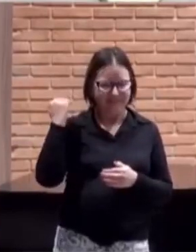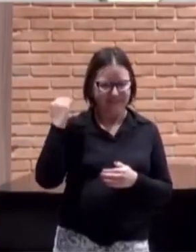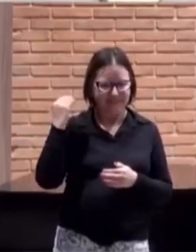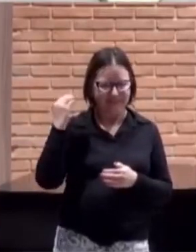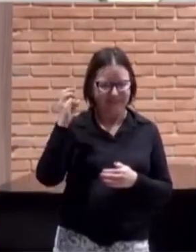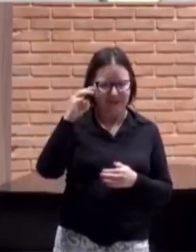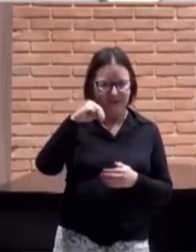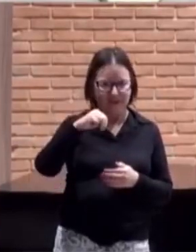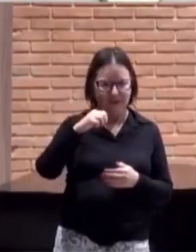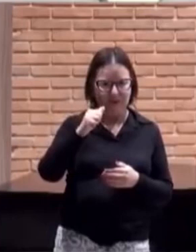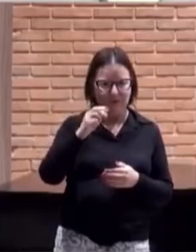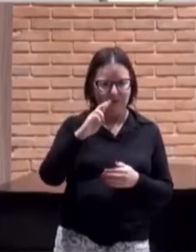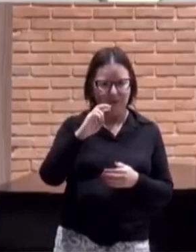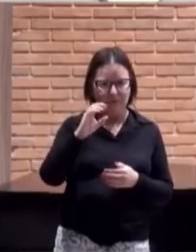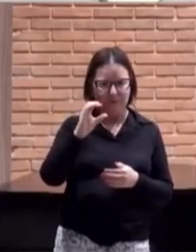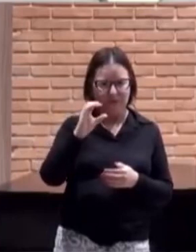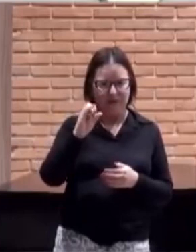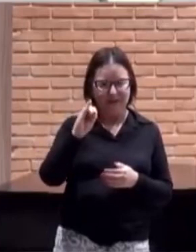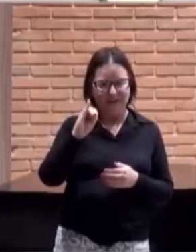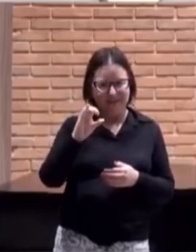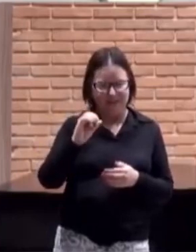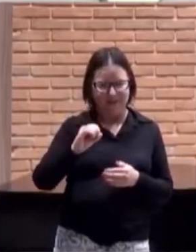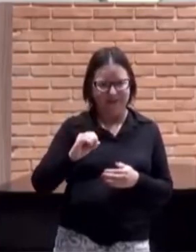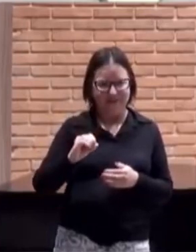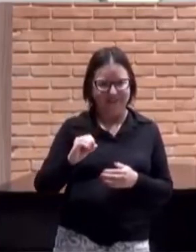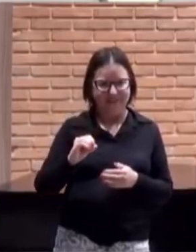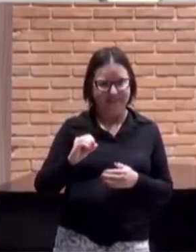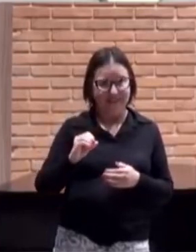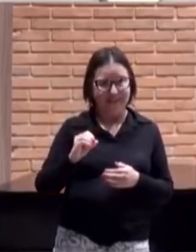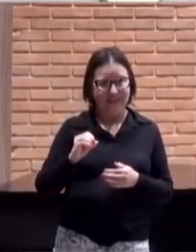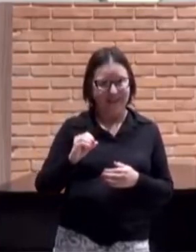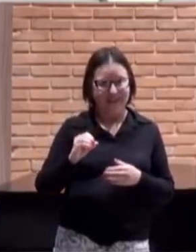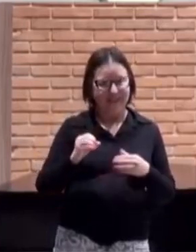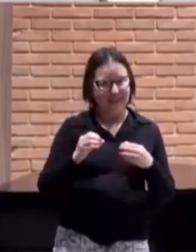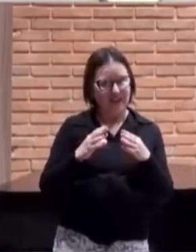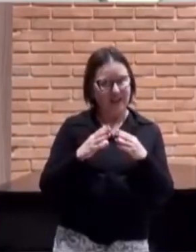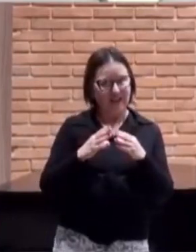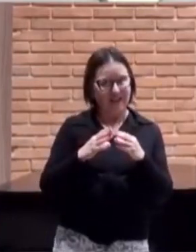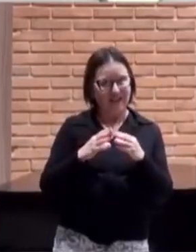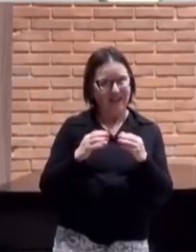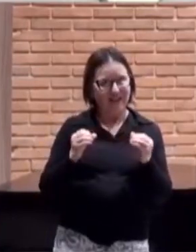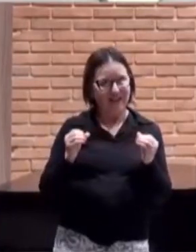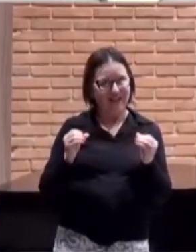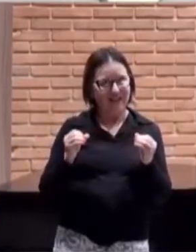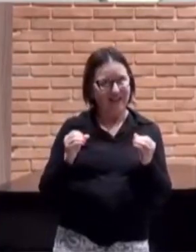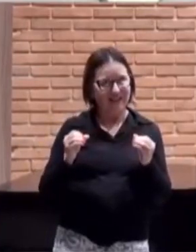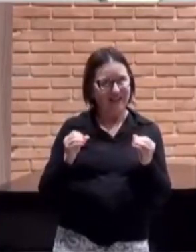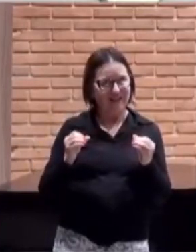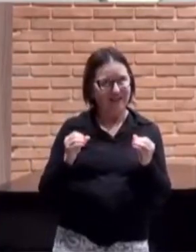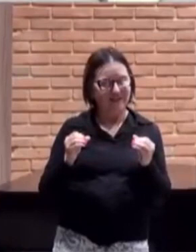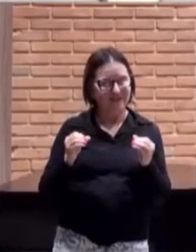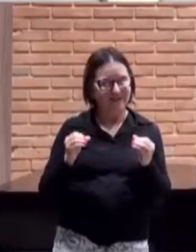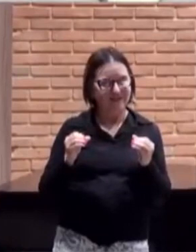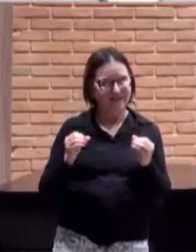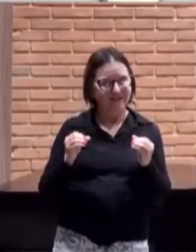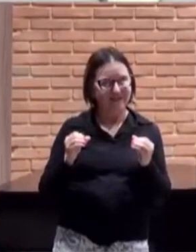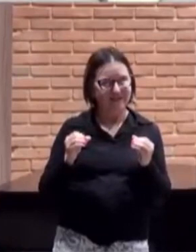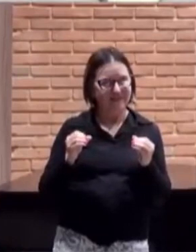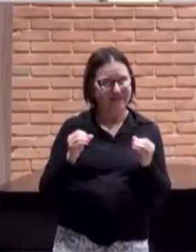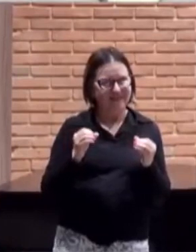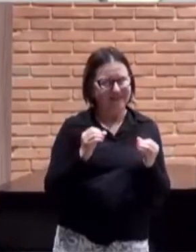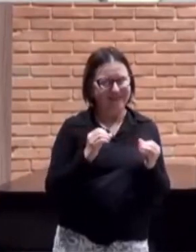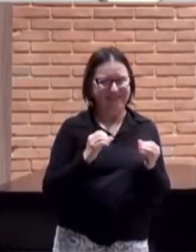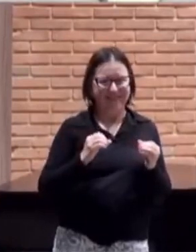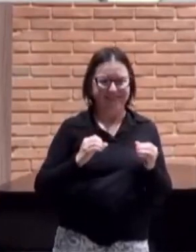Márcio, ele desapareceu e até o pessoal que estava lá pensou que ele tivesse sido arrebatado.